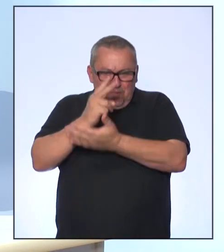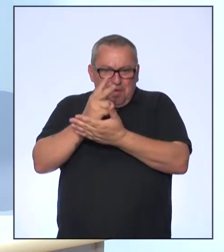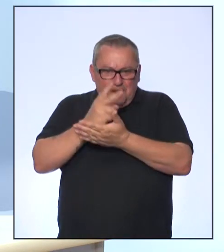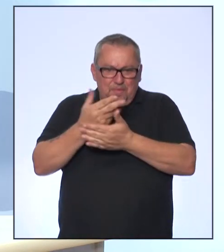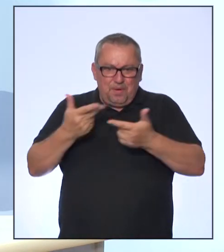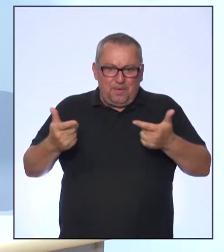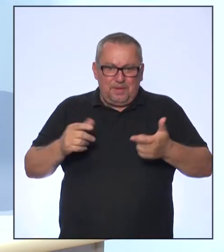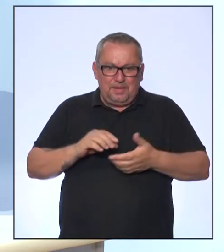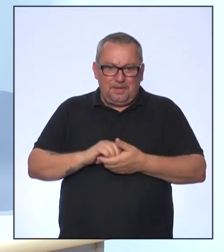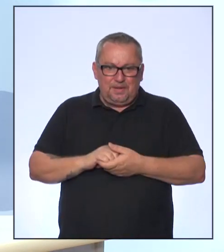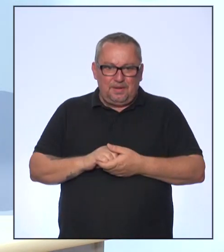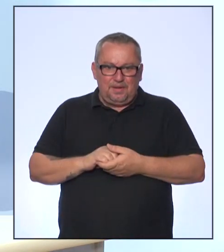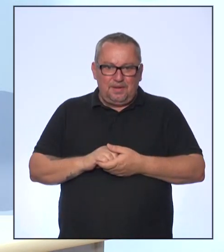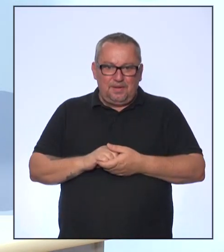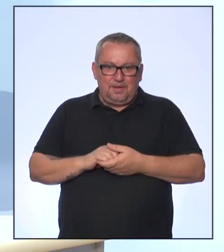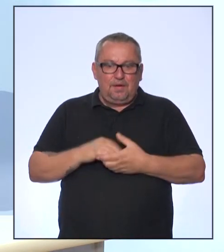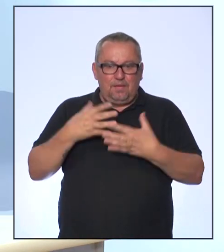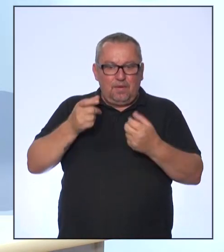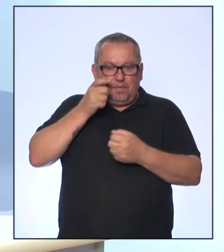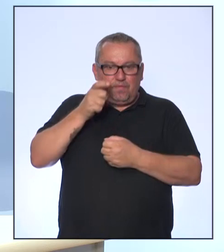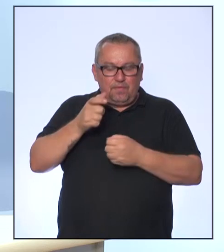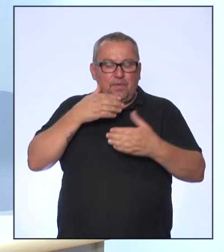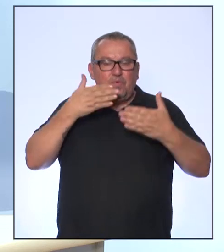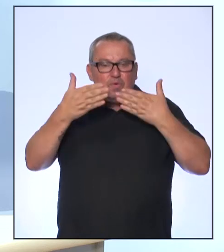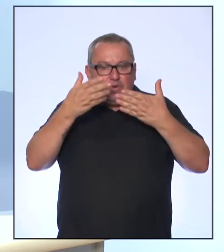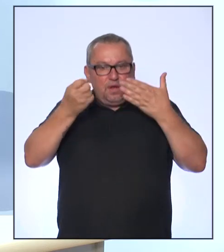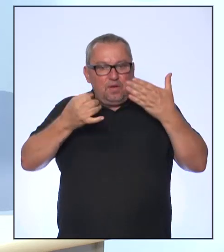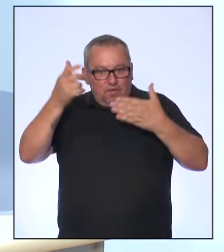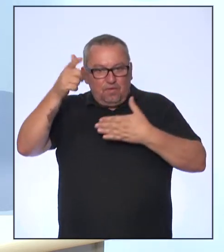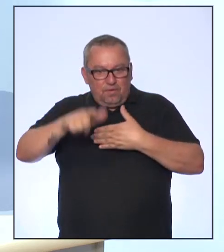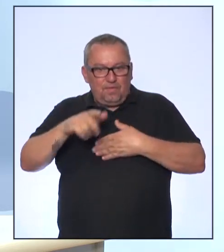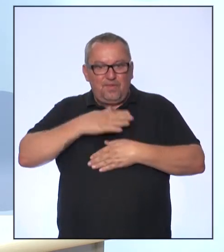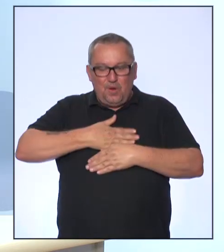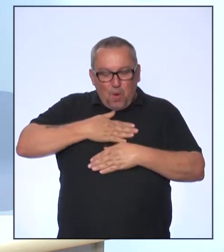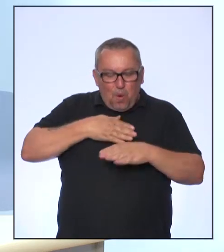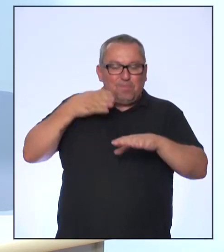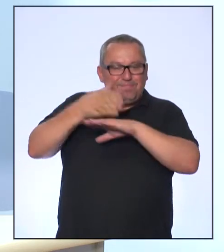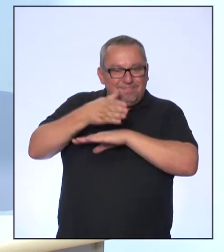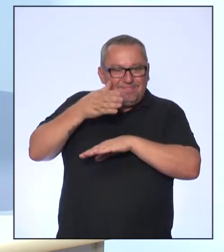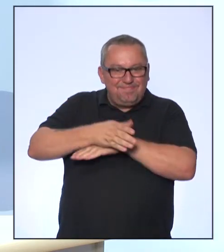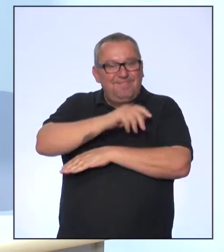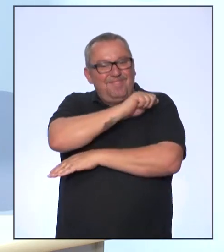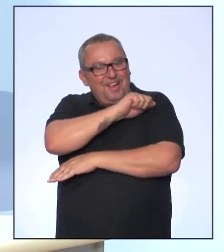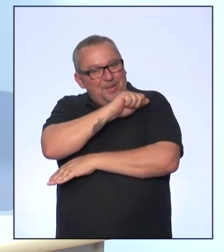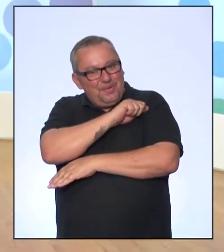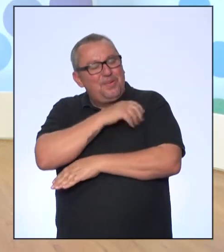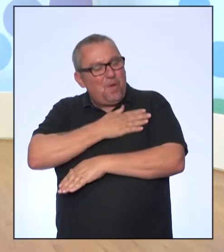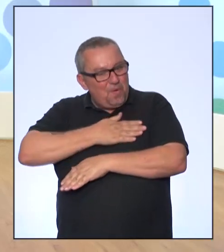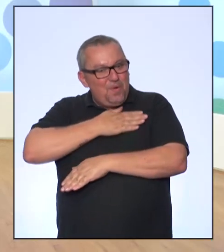coisa? Vamos lá, interagir com o chat novamente? Eu gosto da interação do aluno.